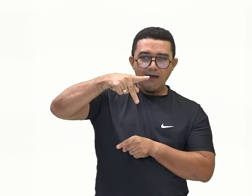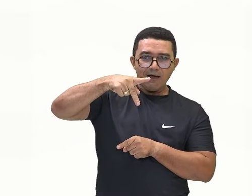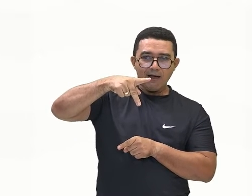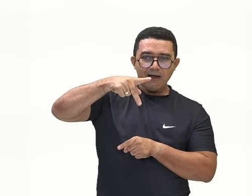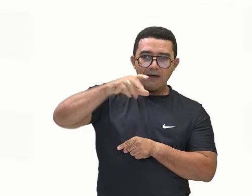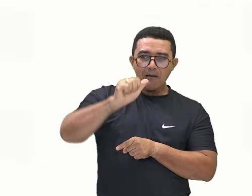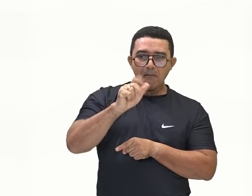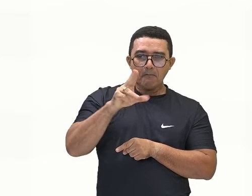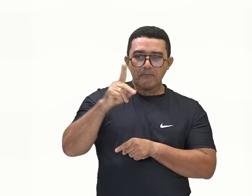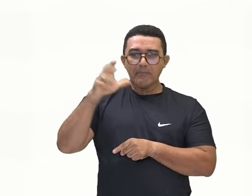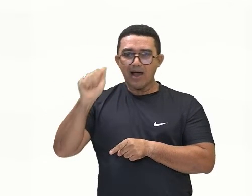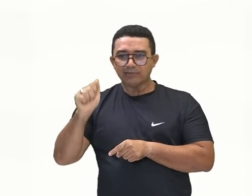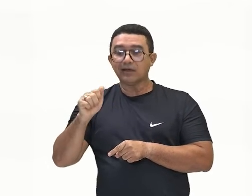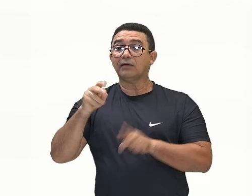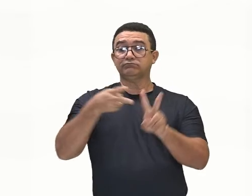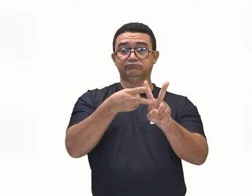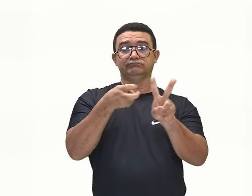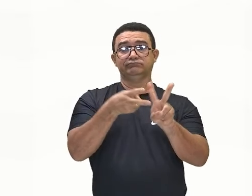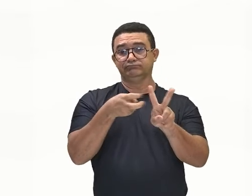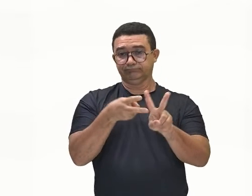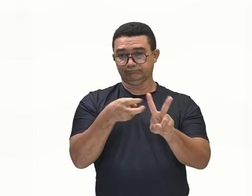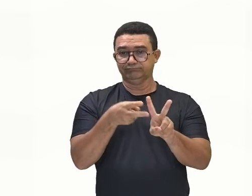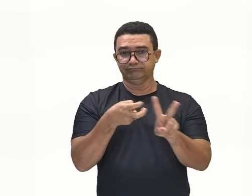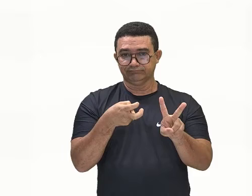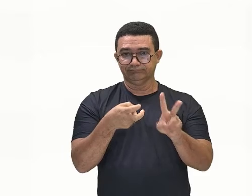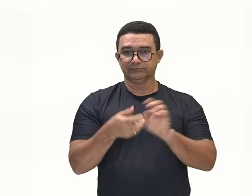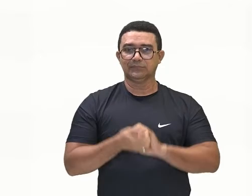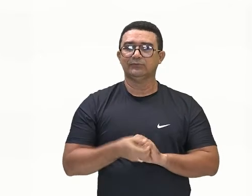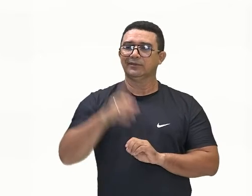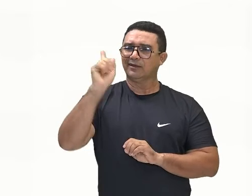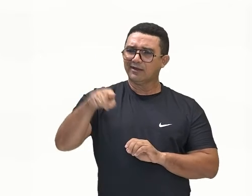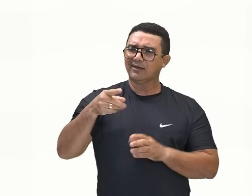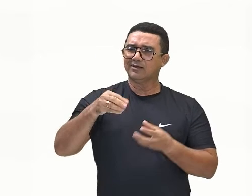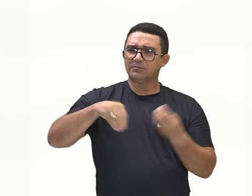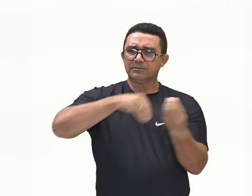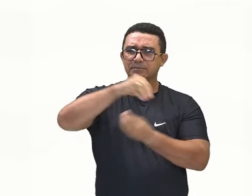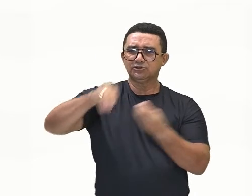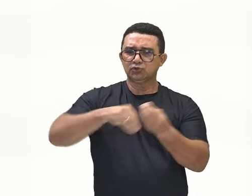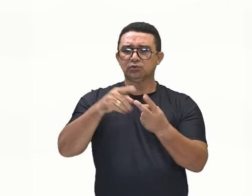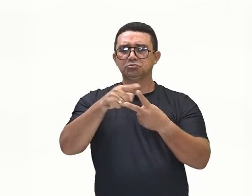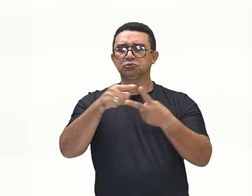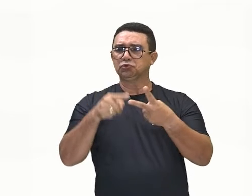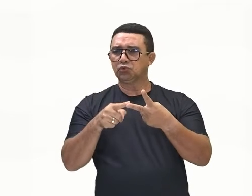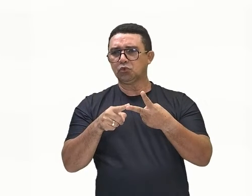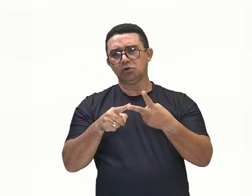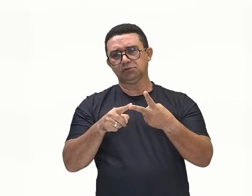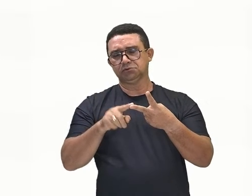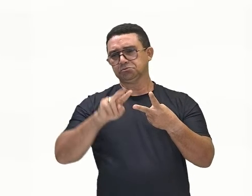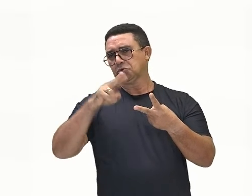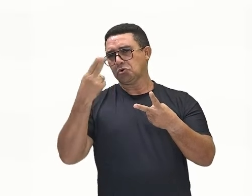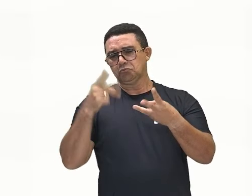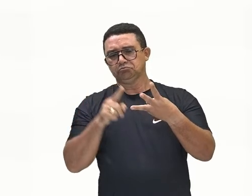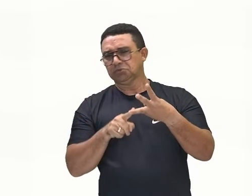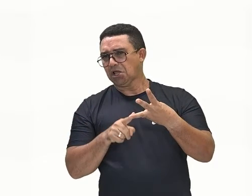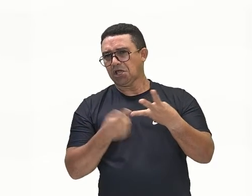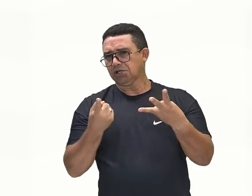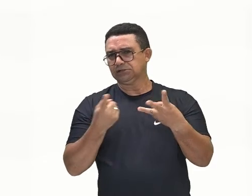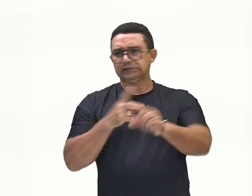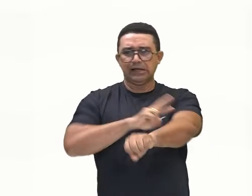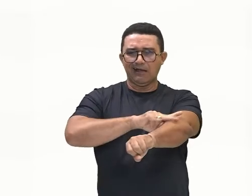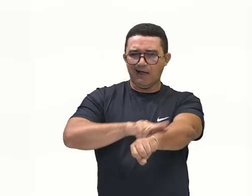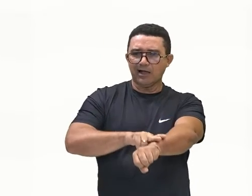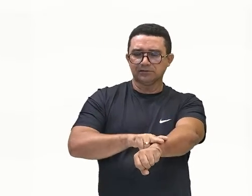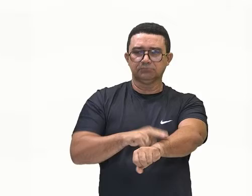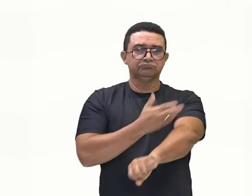se declara parda, que se identifique com a mistura de duas ou mais opções de cor ou raça,